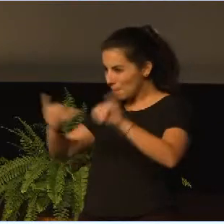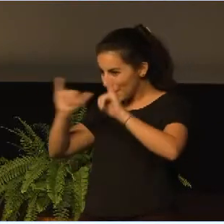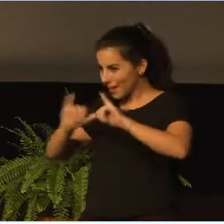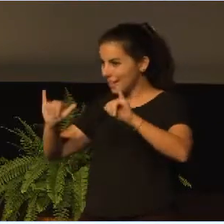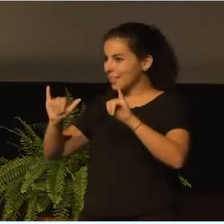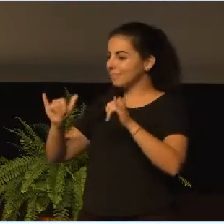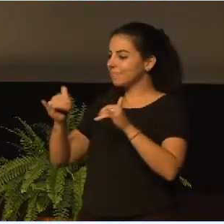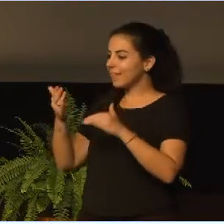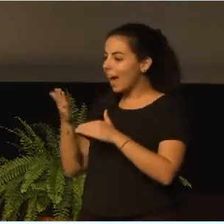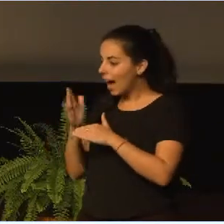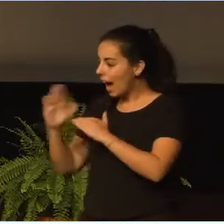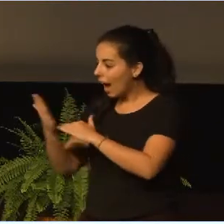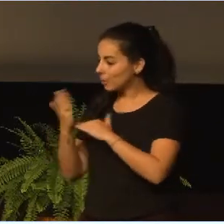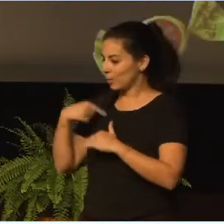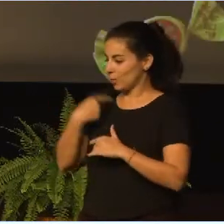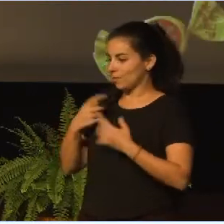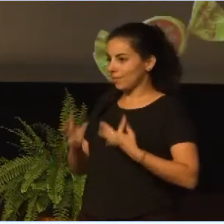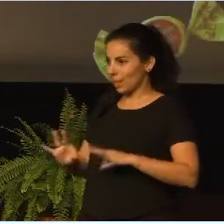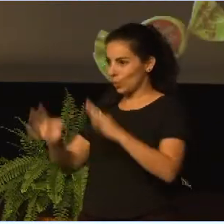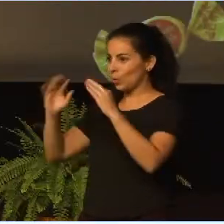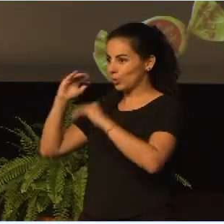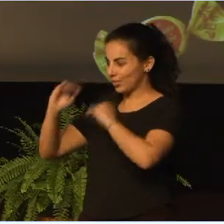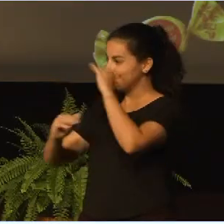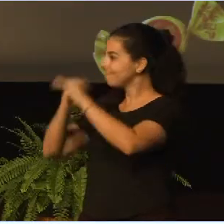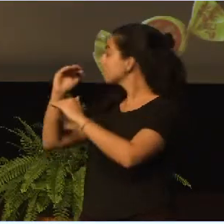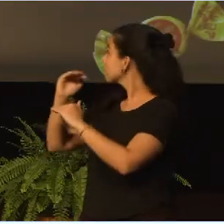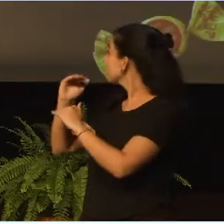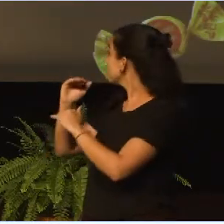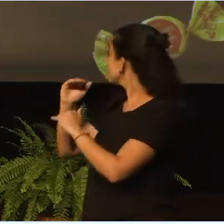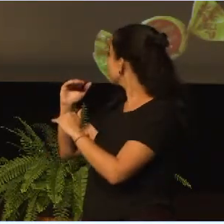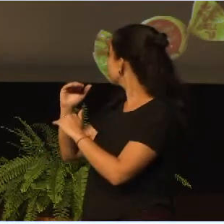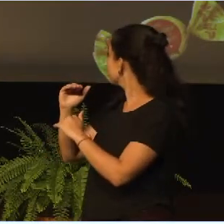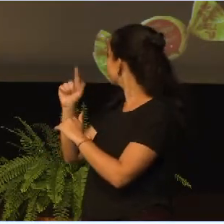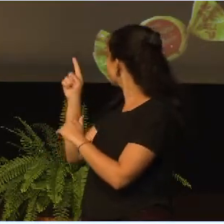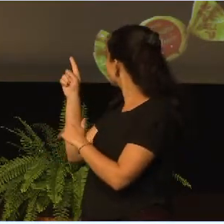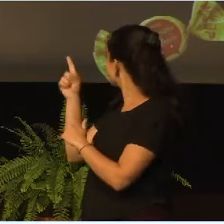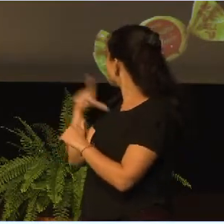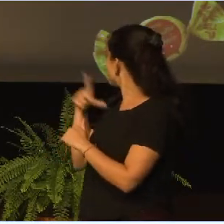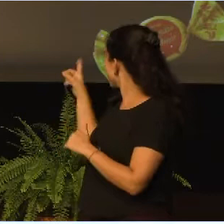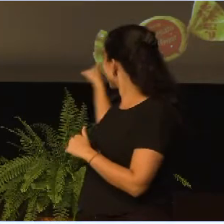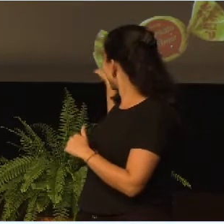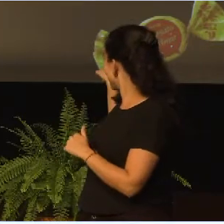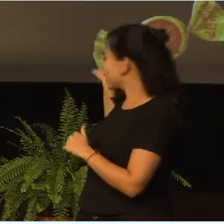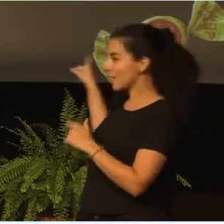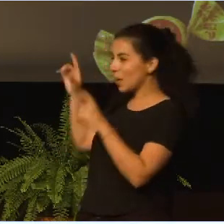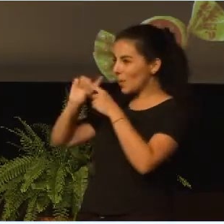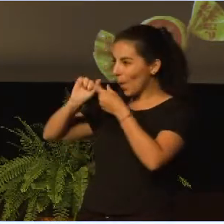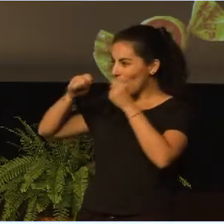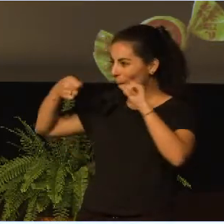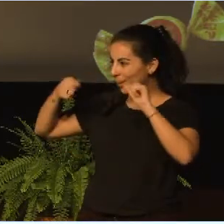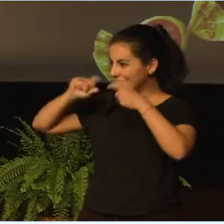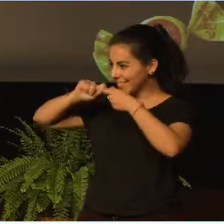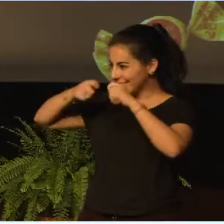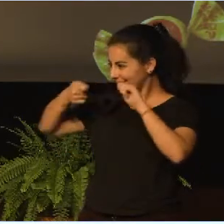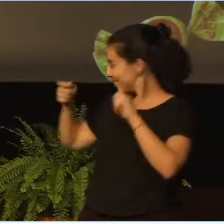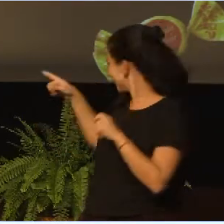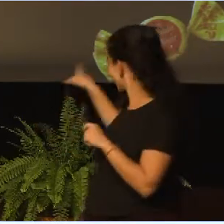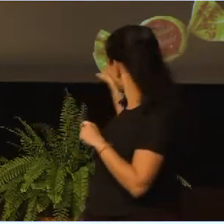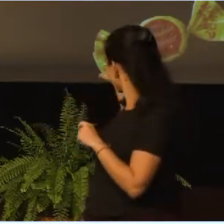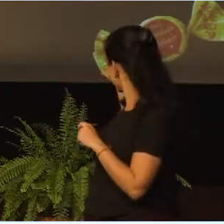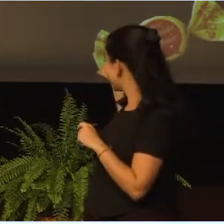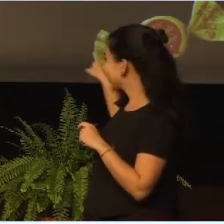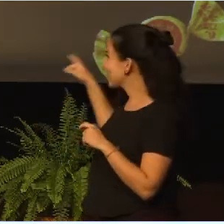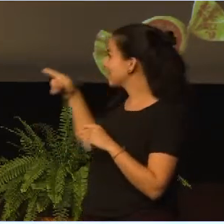sentido para a gente. E aí a gente tinha os bombonzinhos de serenata, que alguém da equipe teve uma brilhante ideia de